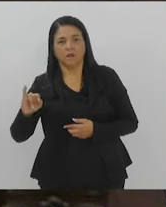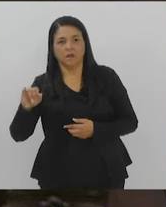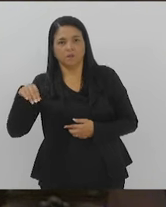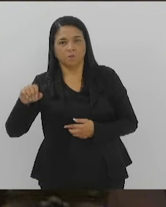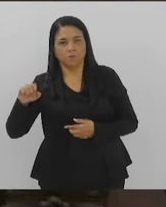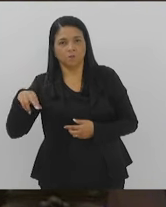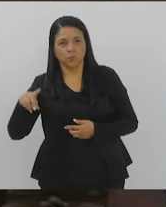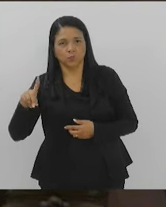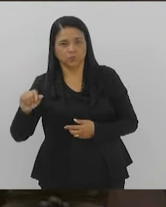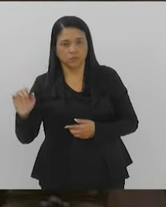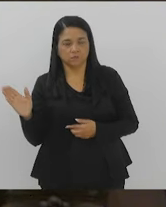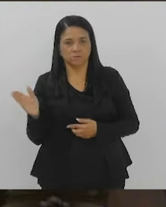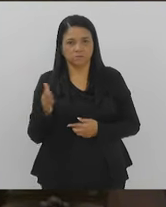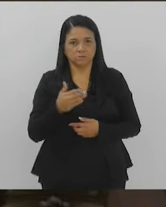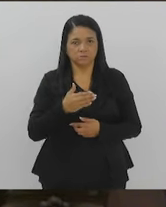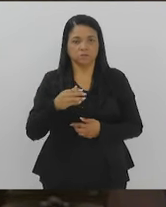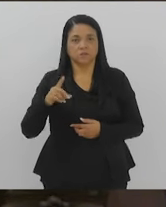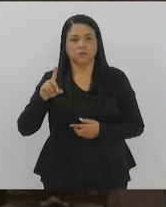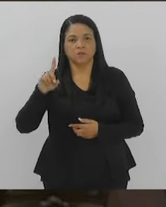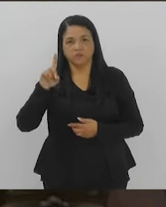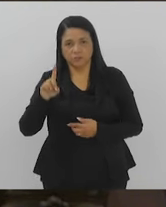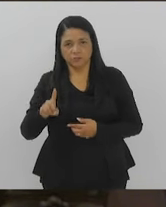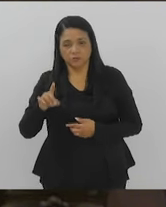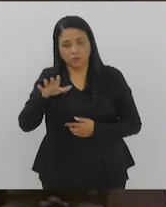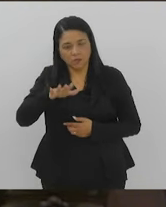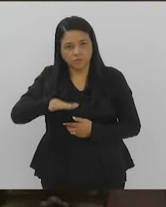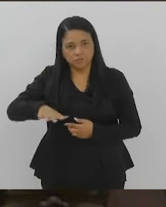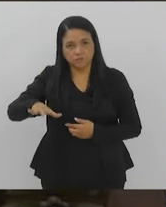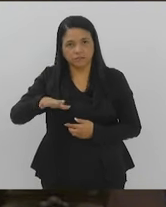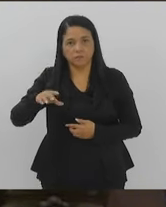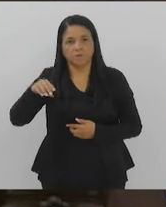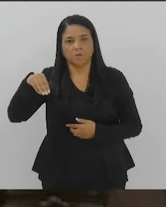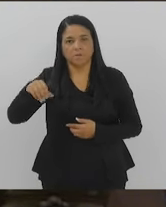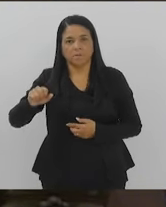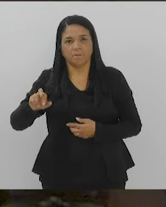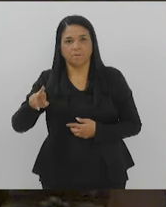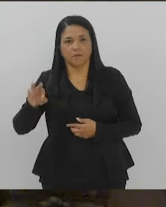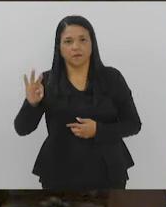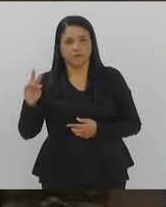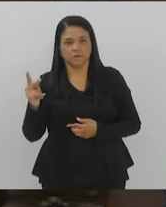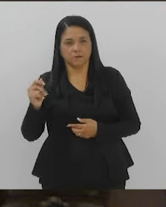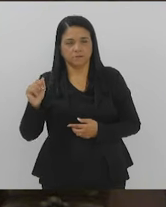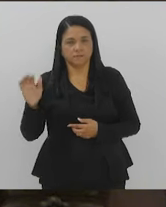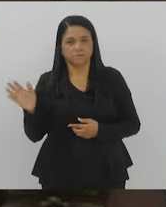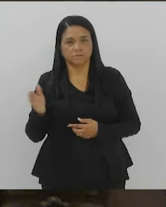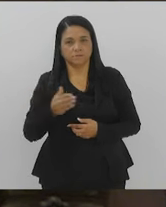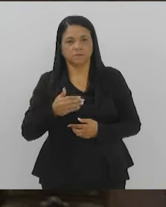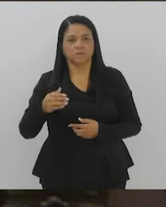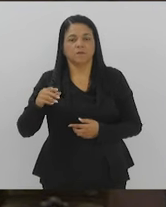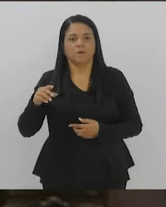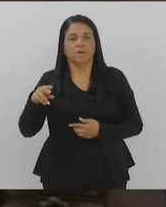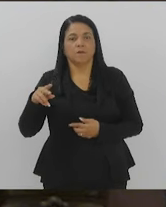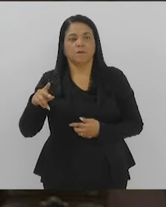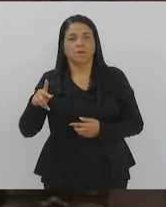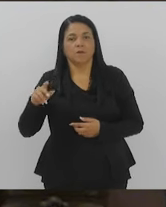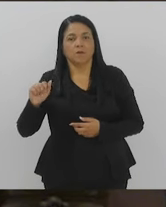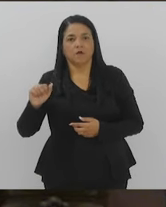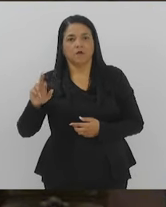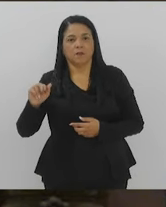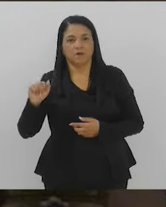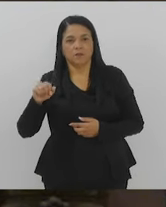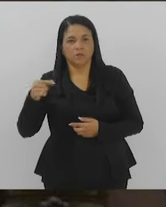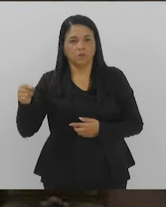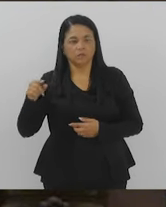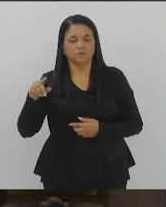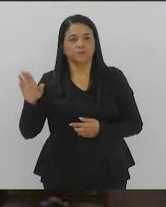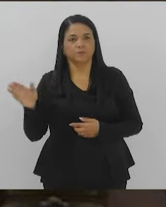Fortunato, a diretora regional Marta Maria da Mota, o presbítero Arão de Souza,